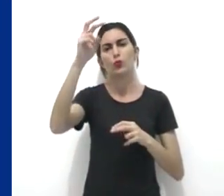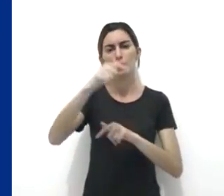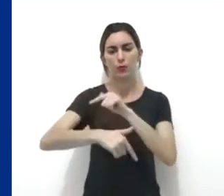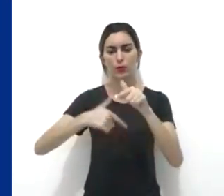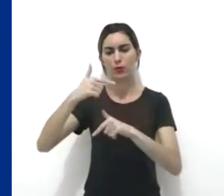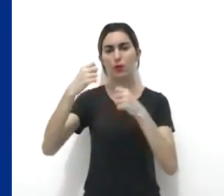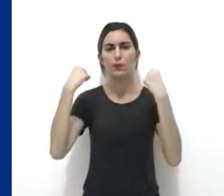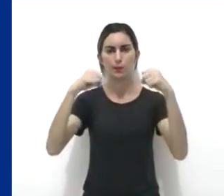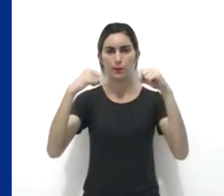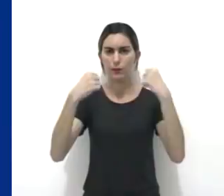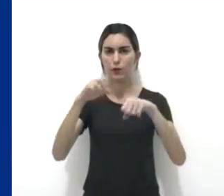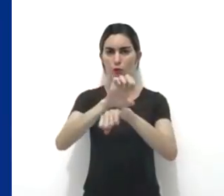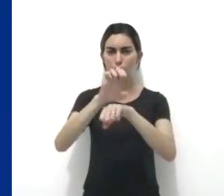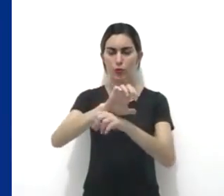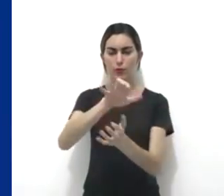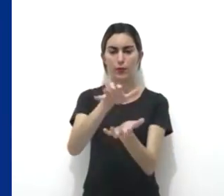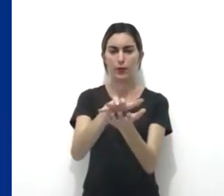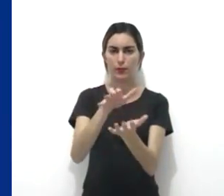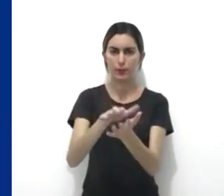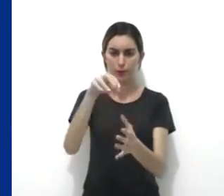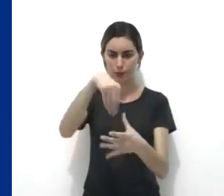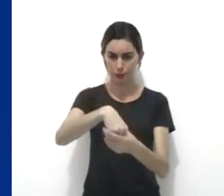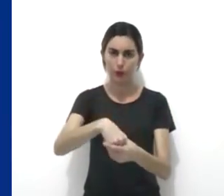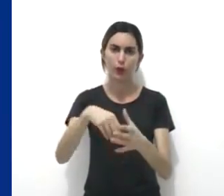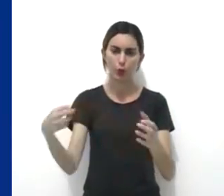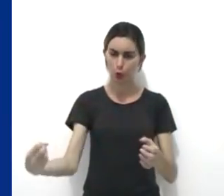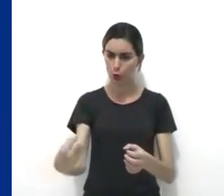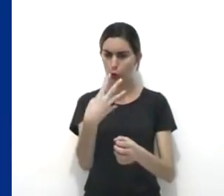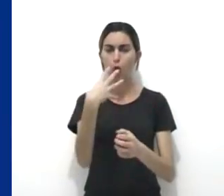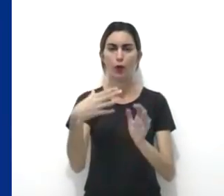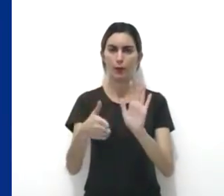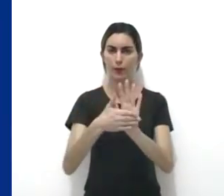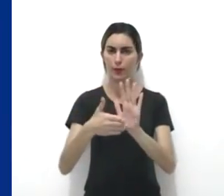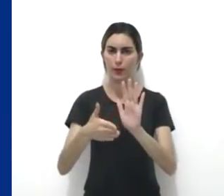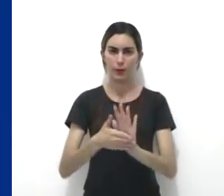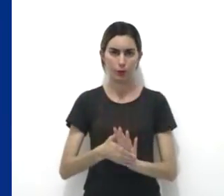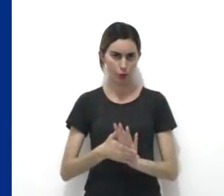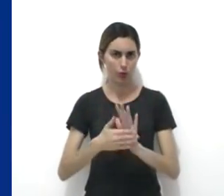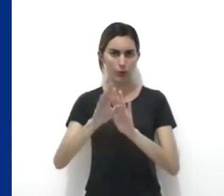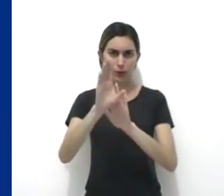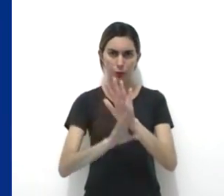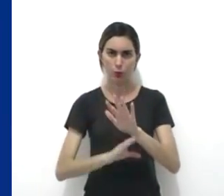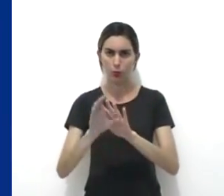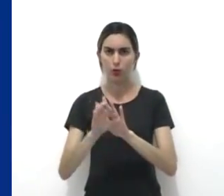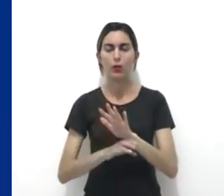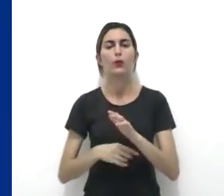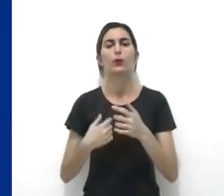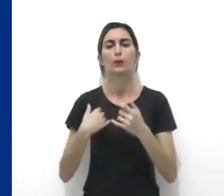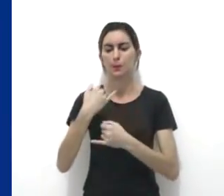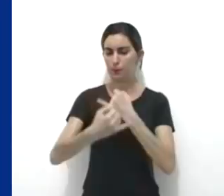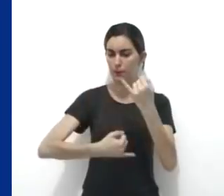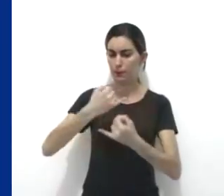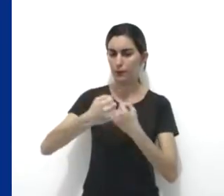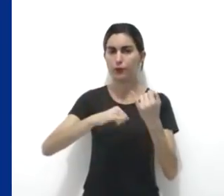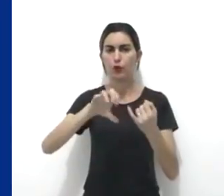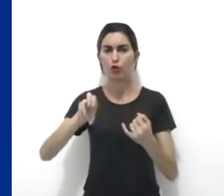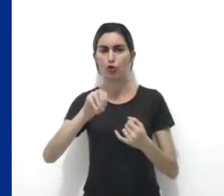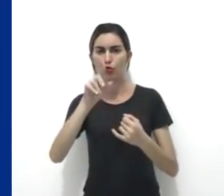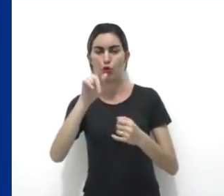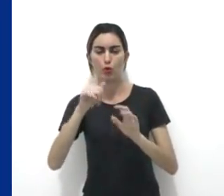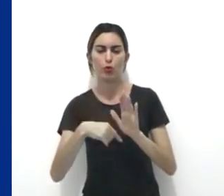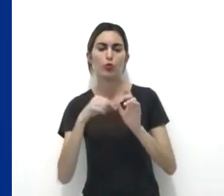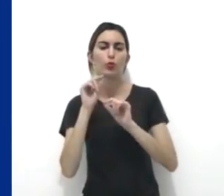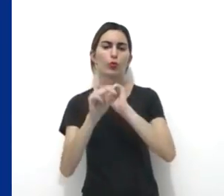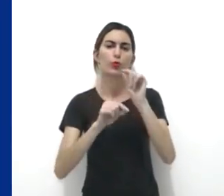trabalhada pela educação física no estado de Pernambuco, dentro da nova proposta de currículo, brincadeiras e jogos